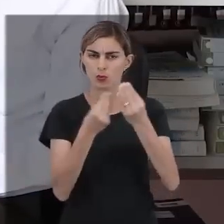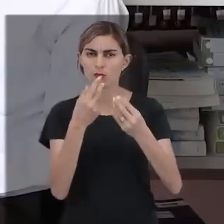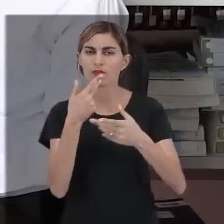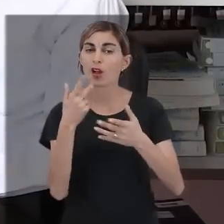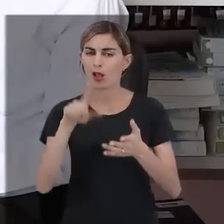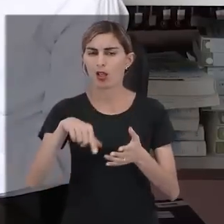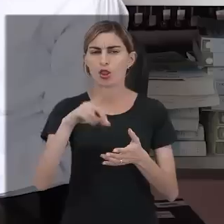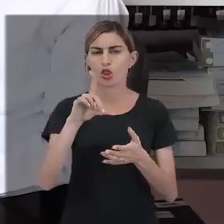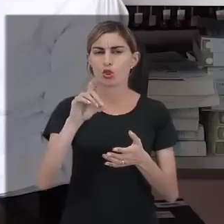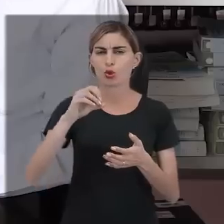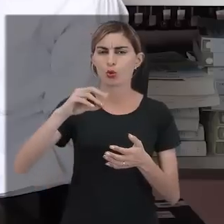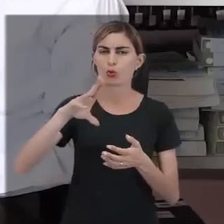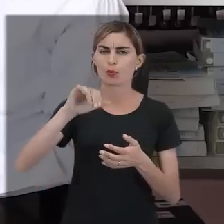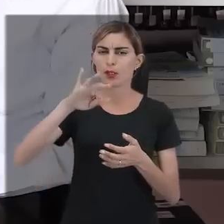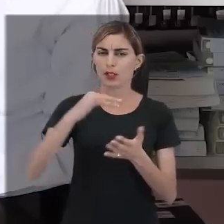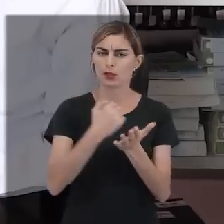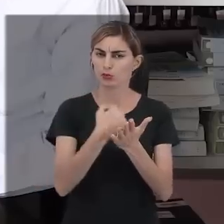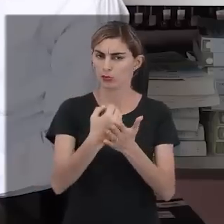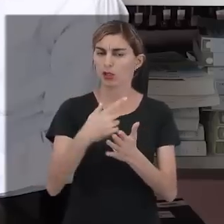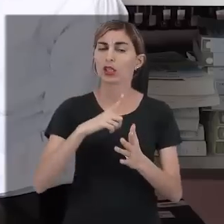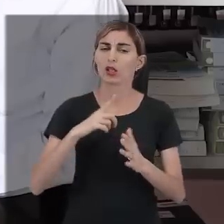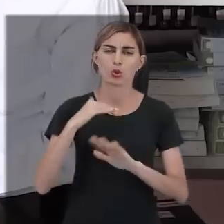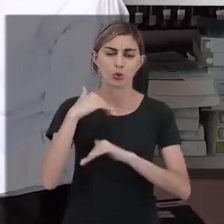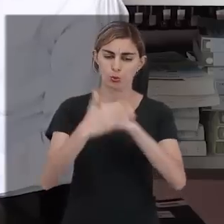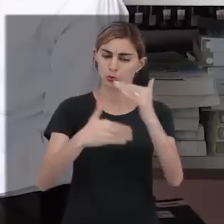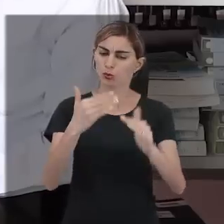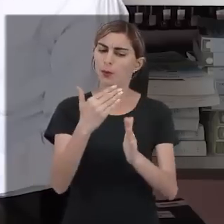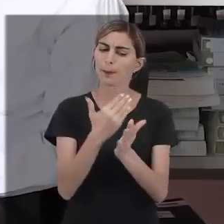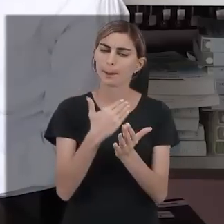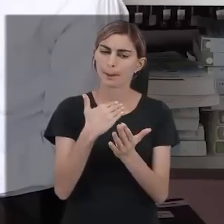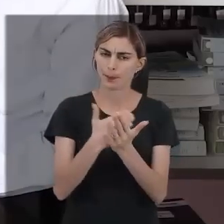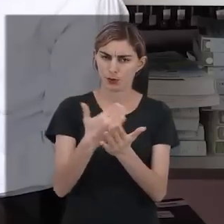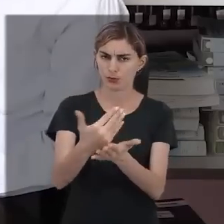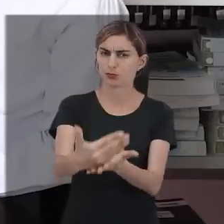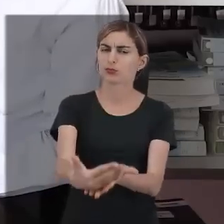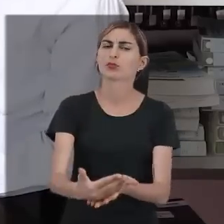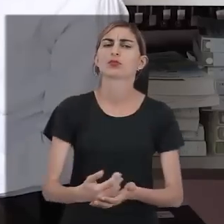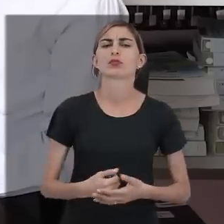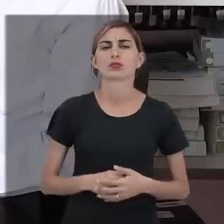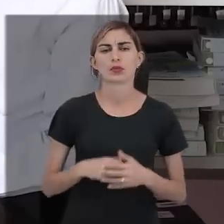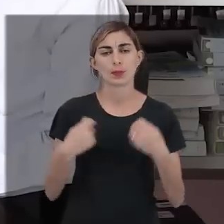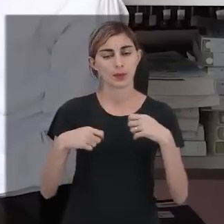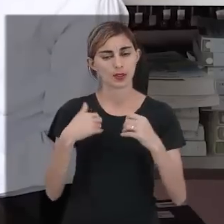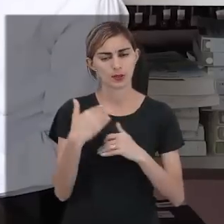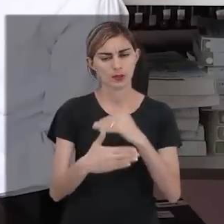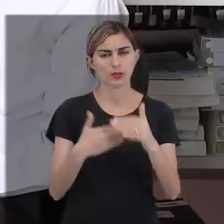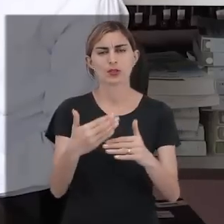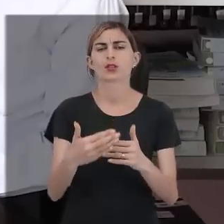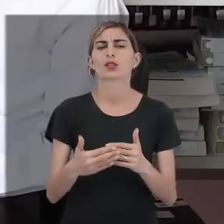um documento, mas existe todo um processo de certificação que a empresa tem que se preparar. Então, ela passa por